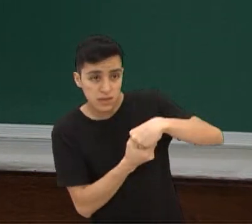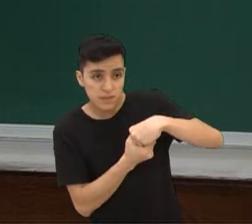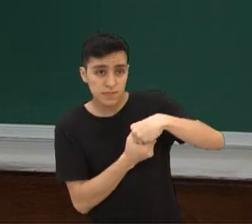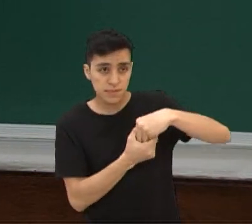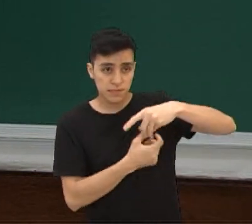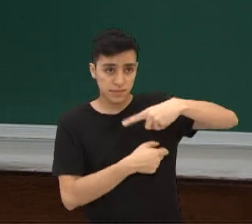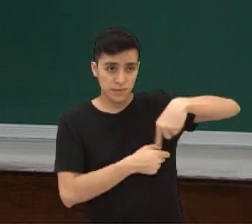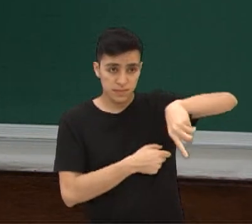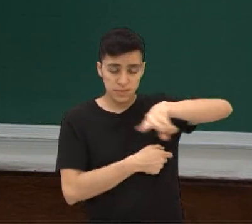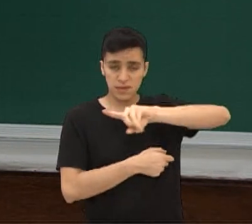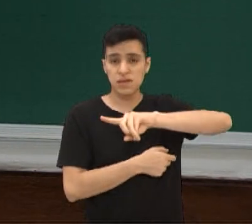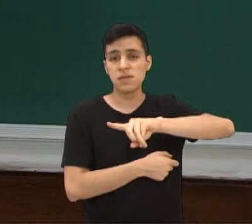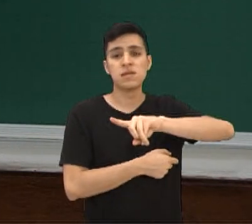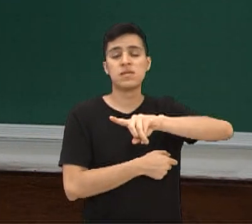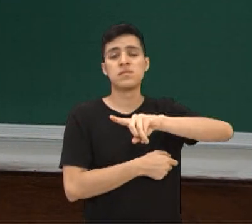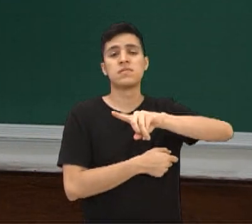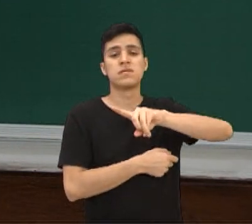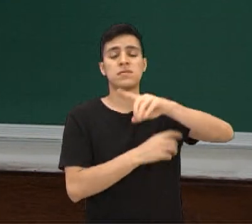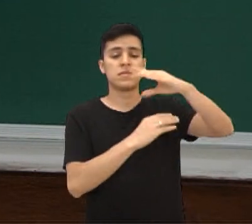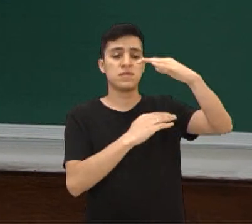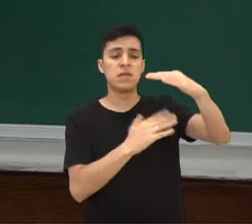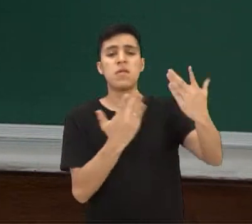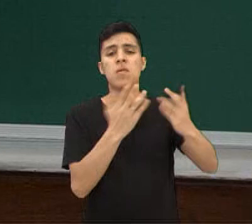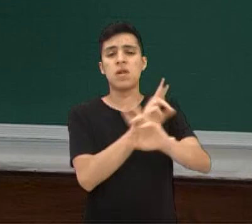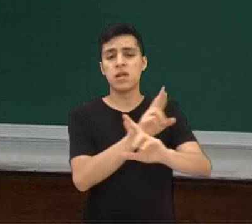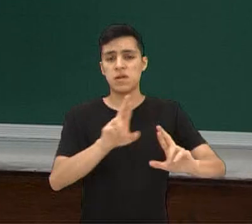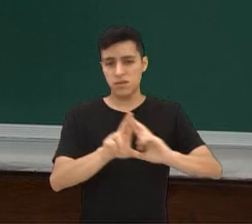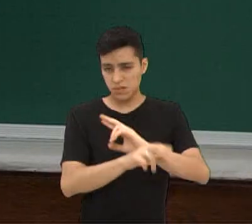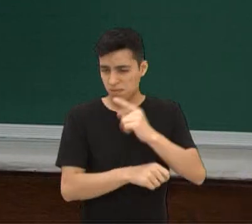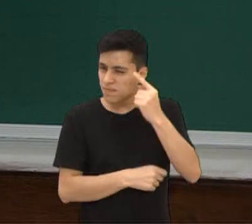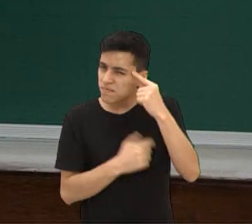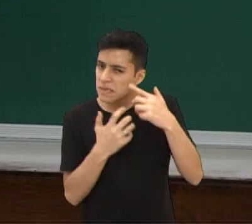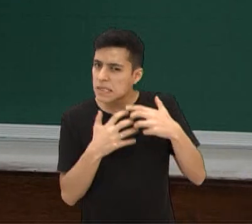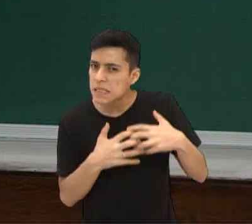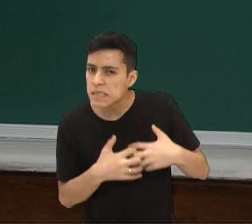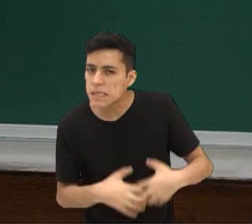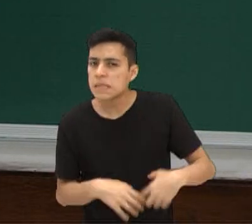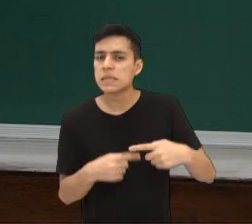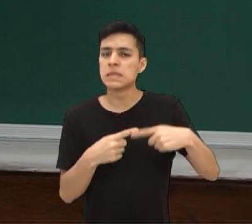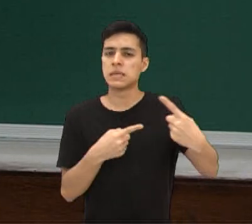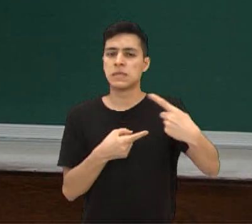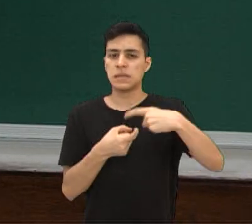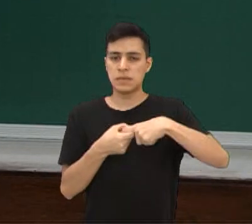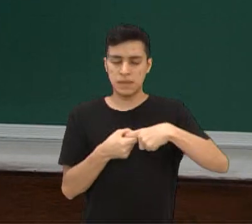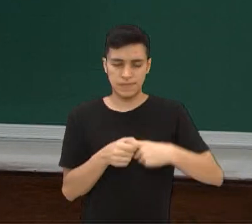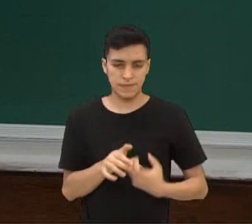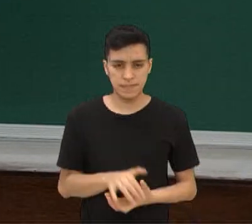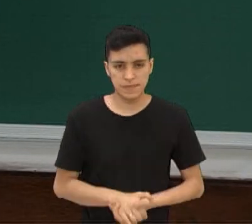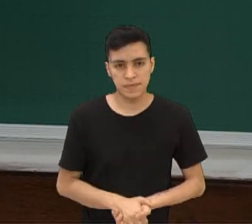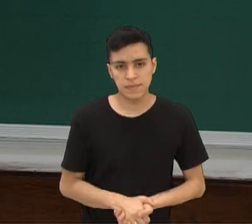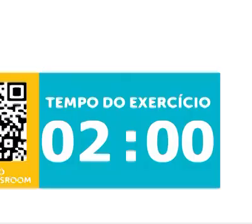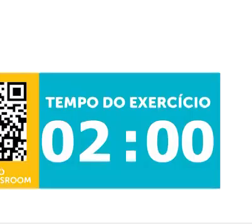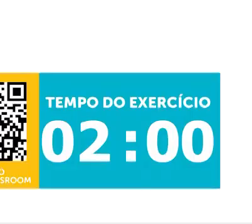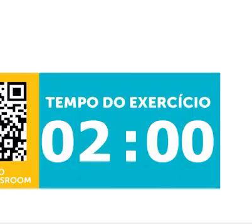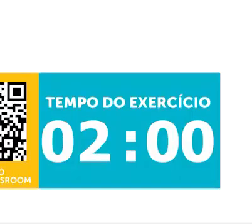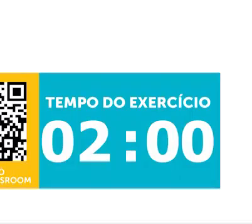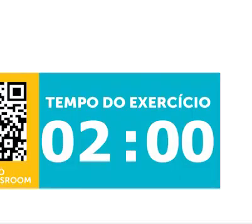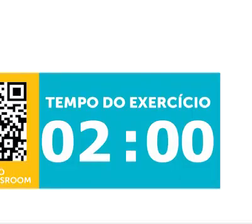fragmento faz relação a quem? Vou dar um tempinho para vocês pensarem e responderem, a gente já volta.